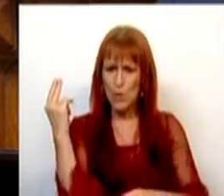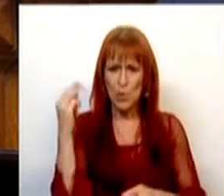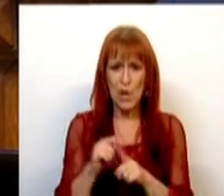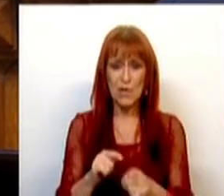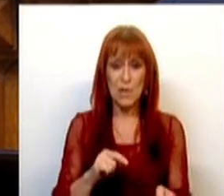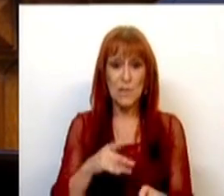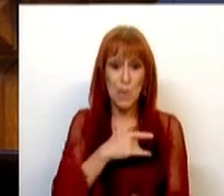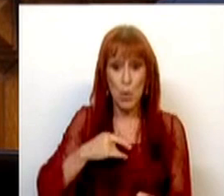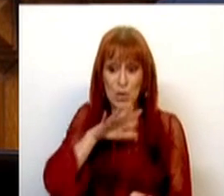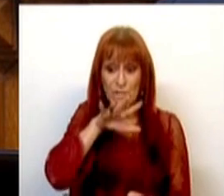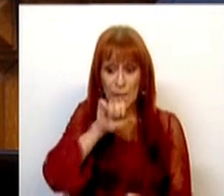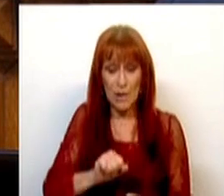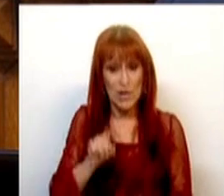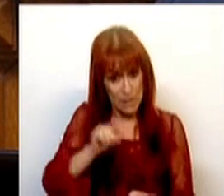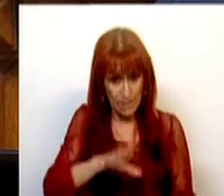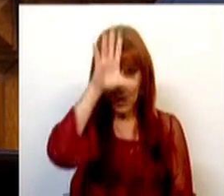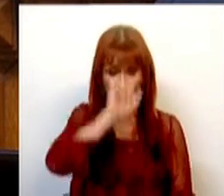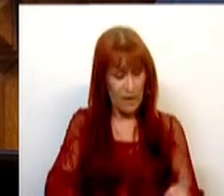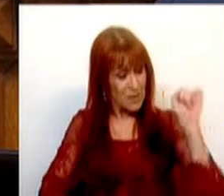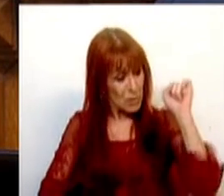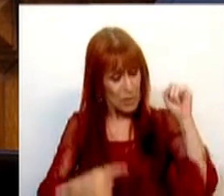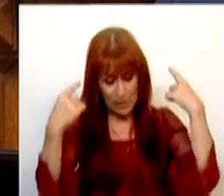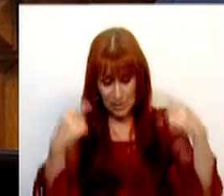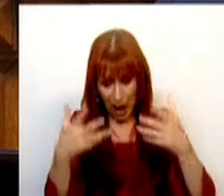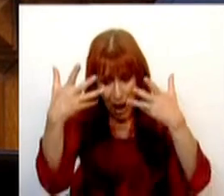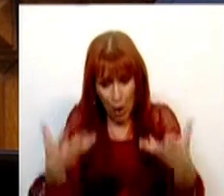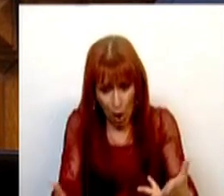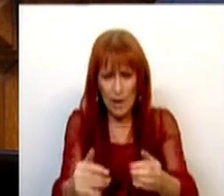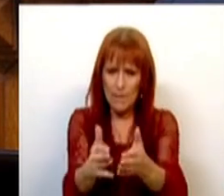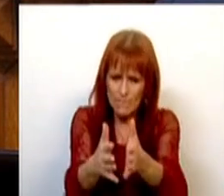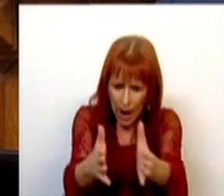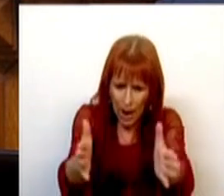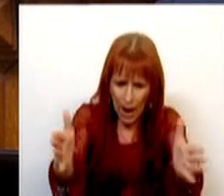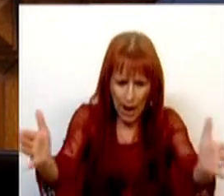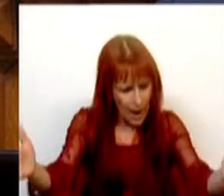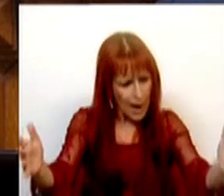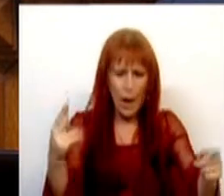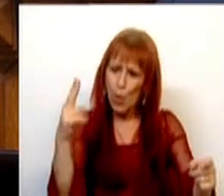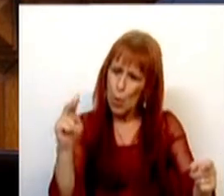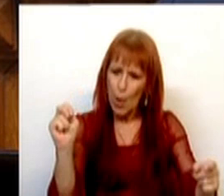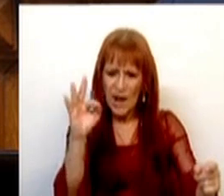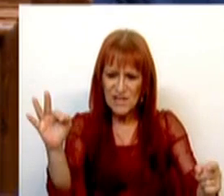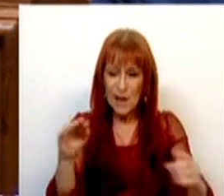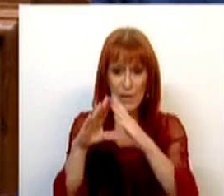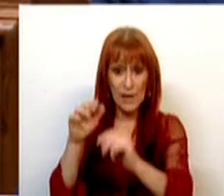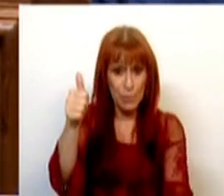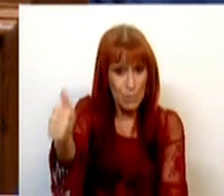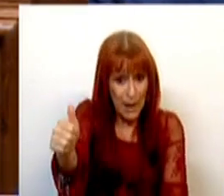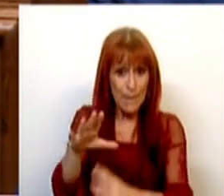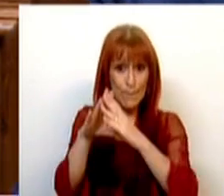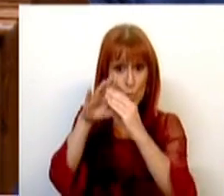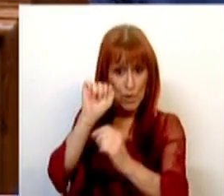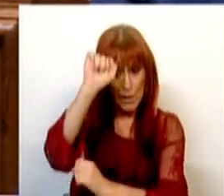saúde familiares e é o Governo do Partido Socialista que está, neste momento, a alargar as USFs tipo B, que são um